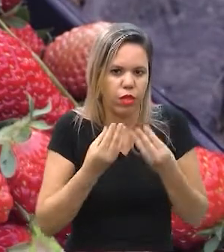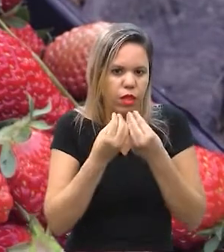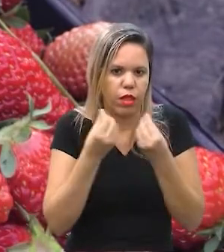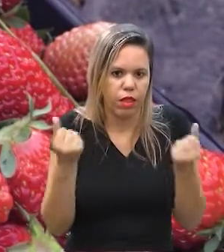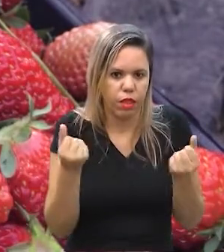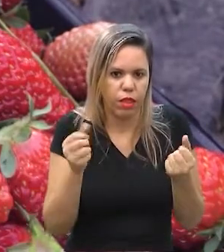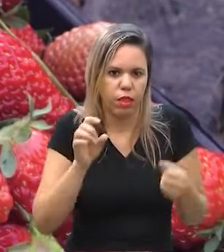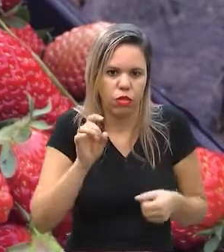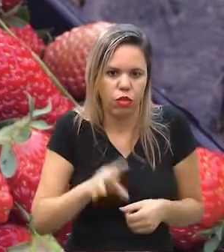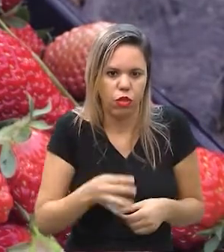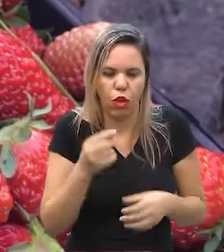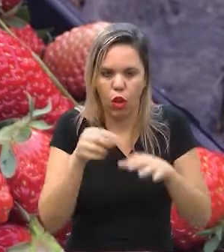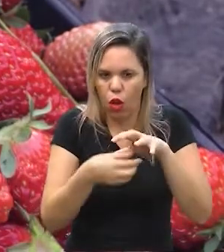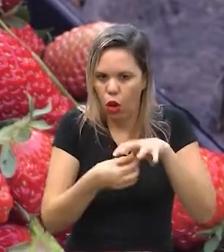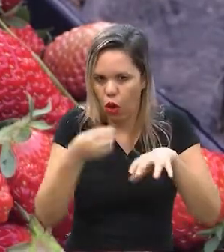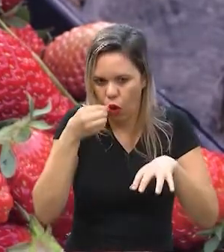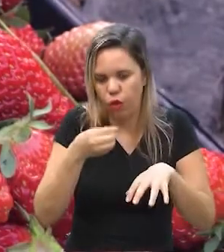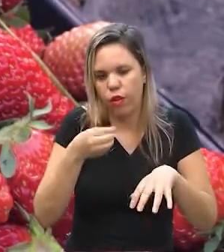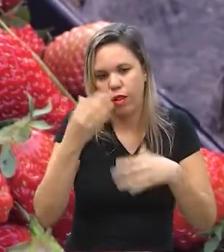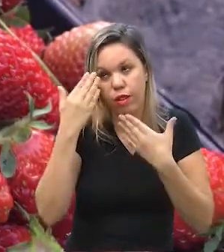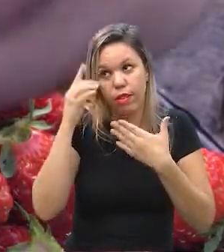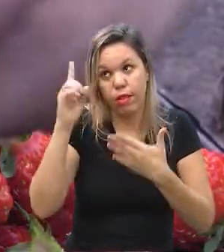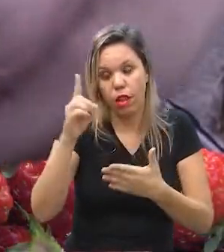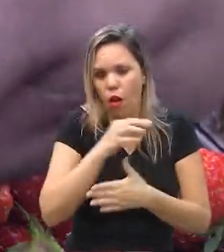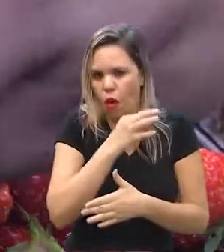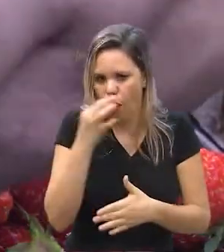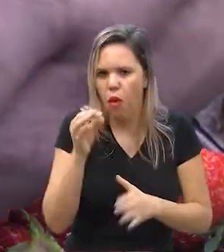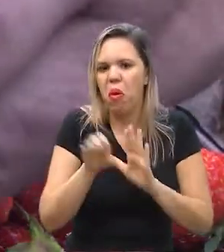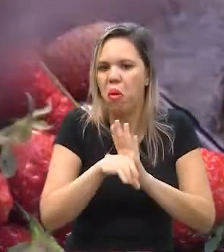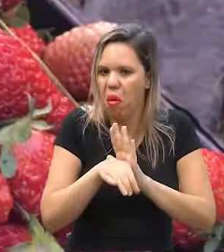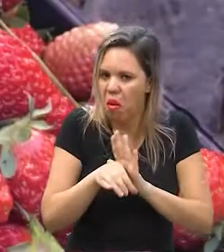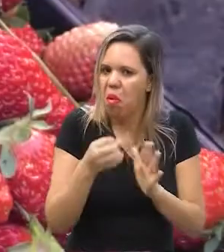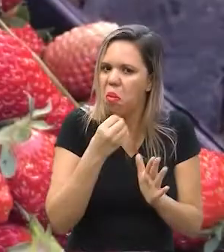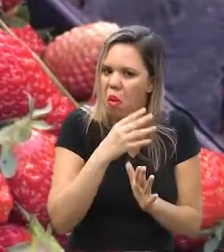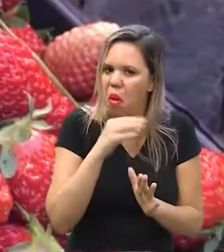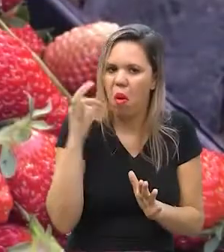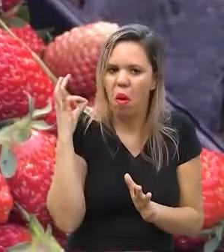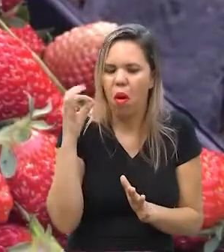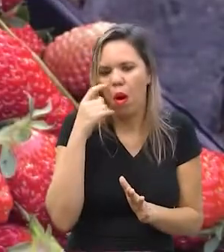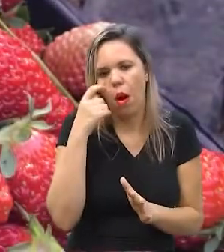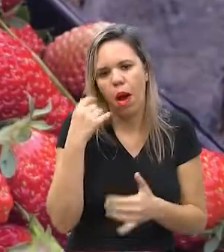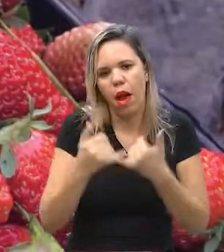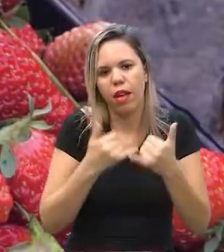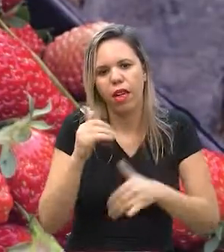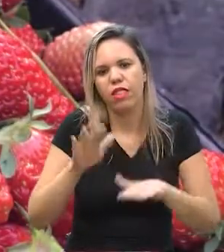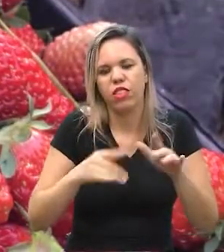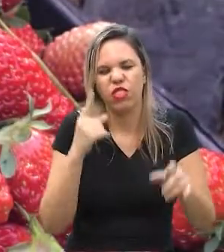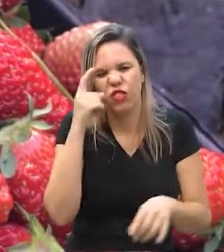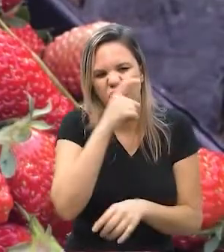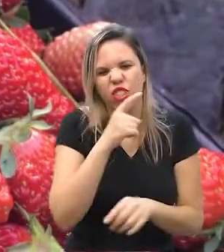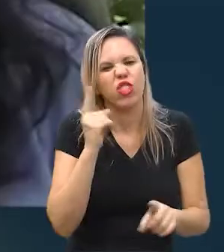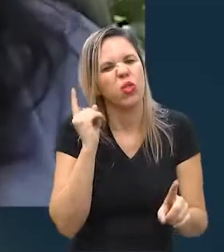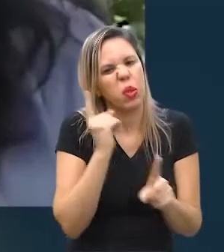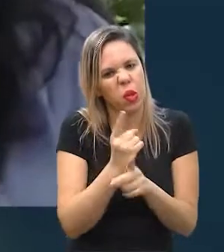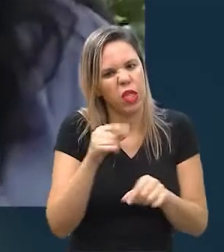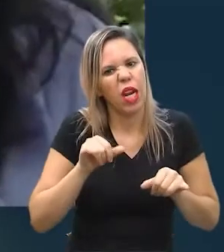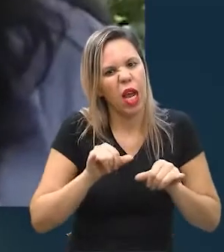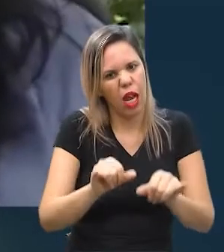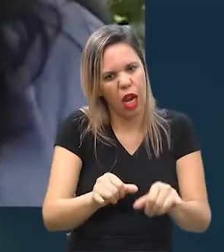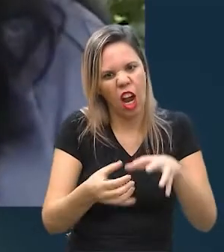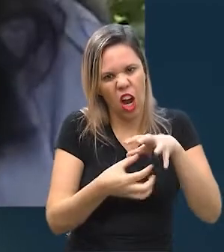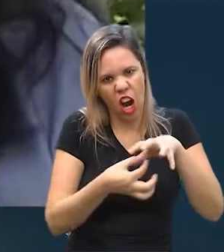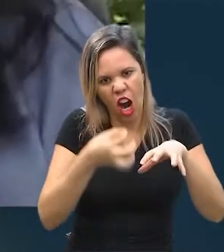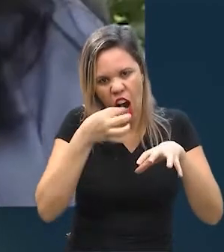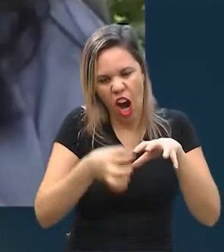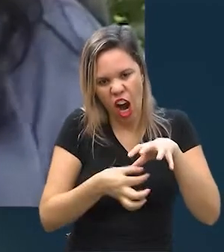né, não só da uva. A nossa uva, graças a Deus, ela é bem conceituada, a gente até brinca que hoje em dia é muito difícil no mercado você encontrar um cacho de uva